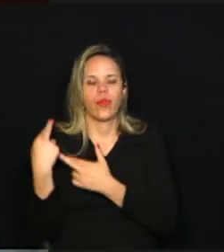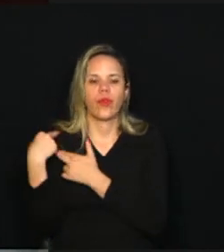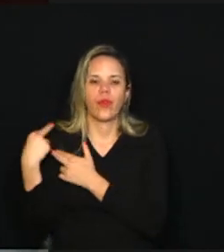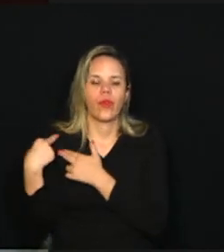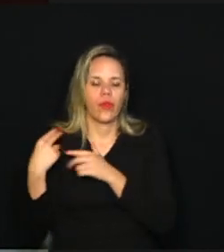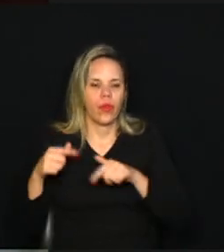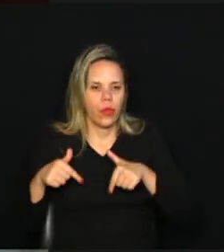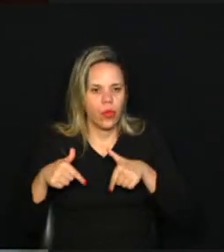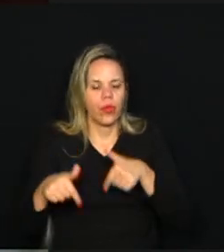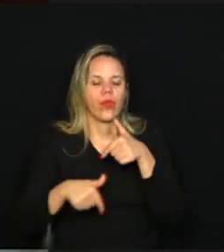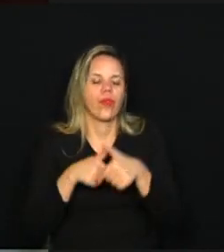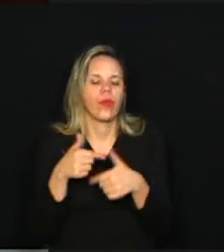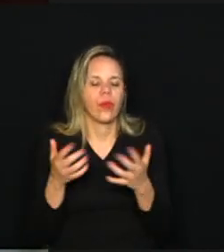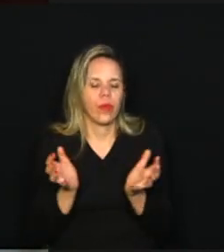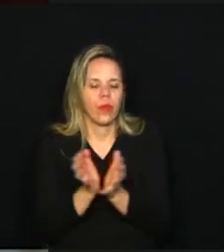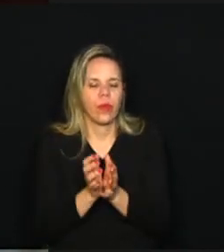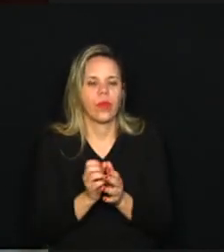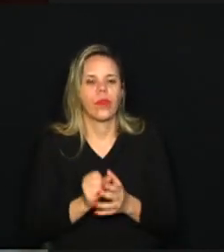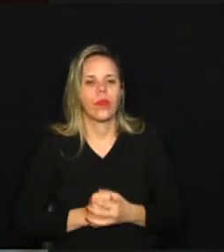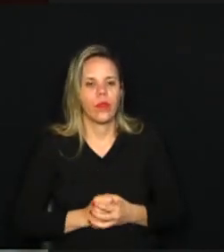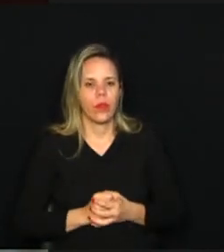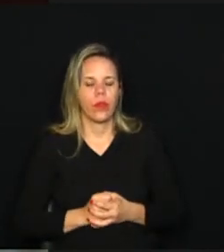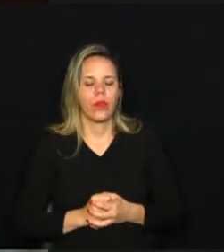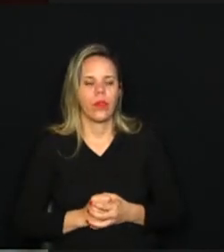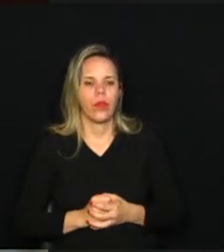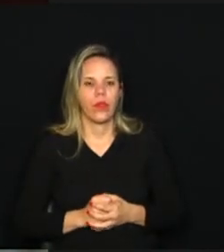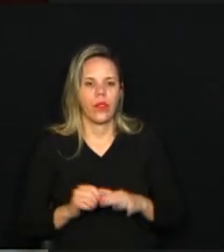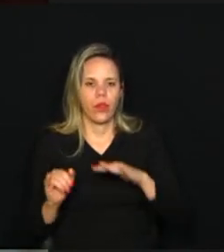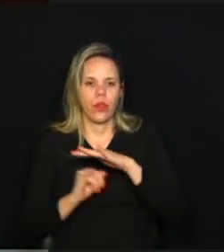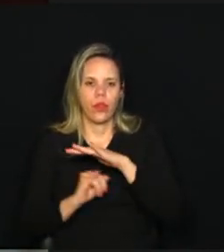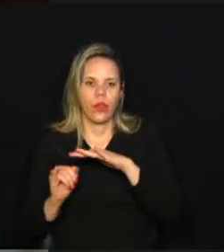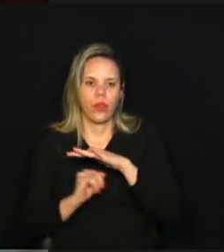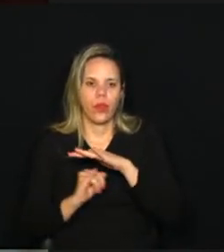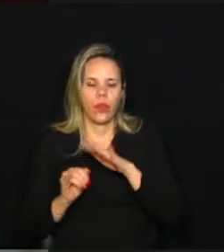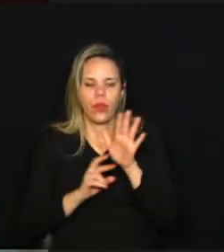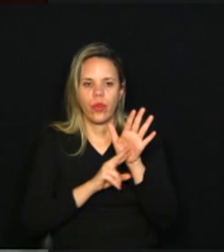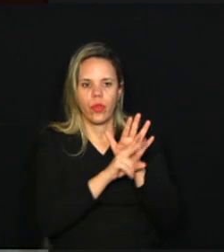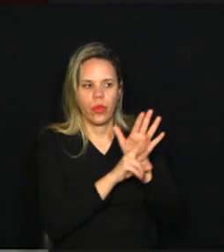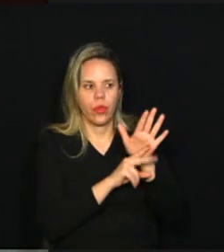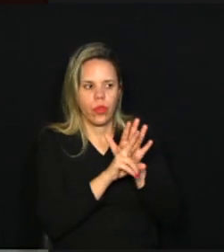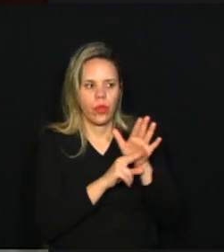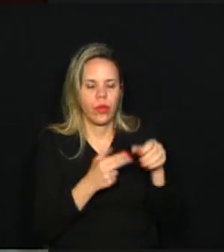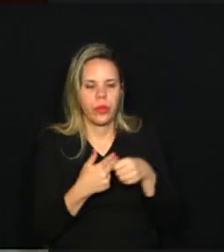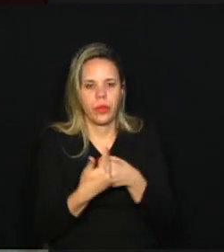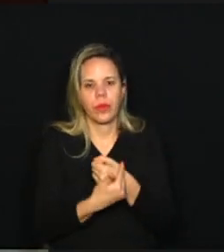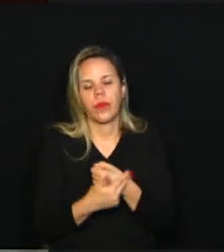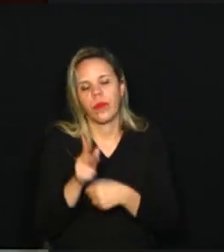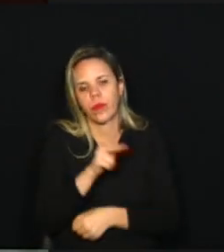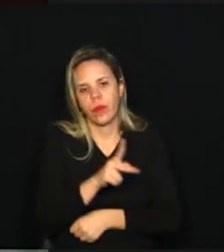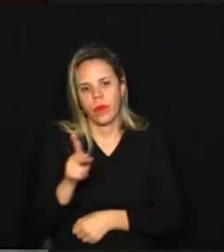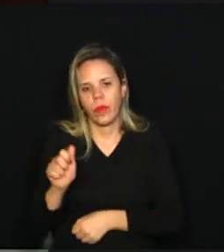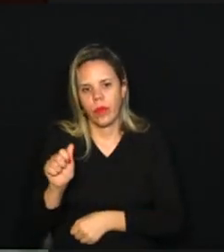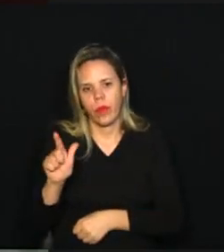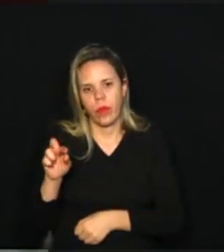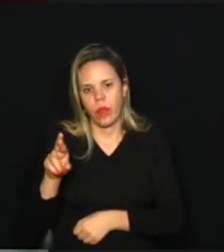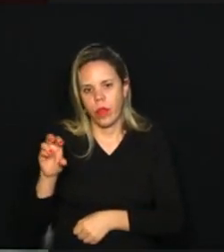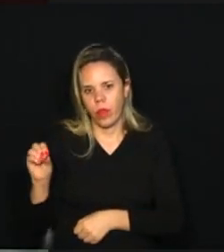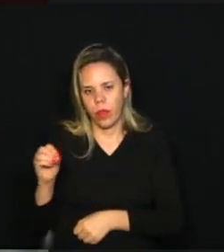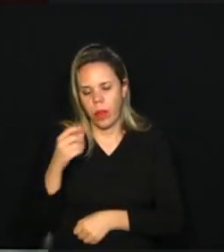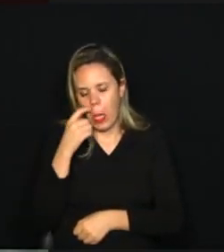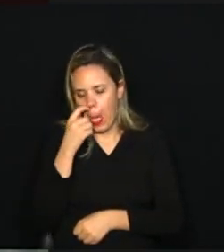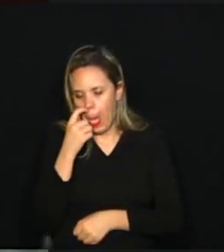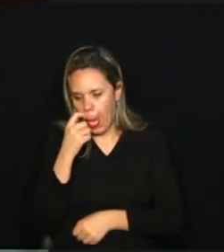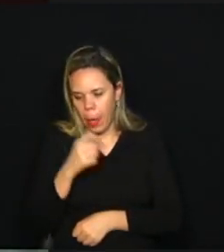e junto também com o professor do Instituto de Biologia da Unicamp, que é o professor Alessandro, que é coordenador da frente